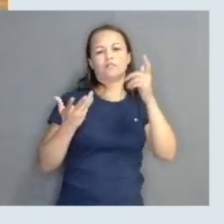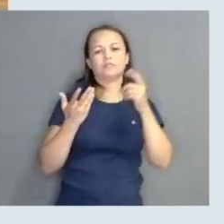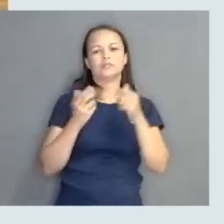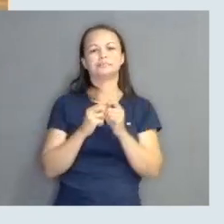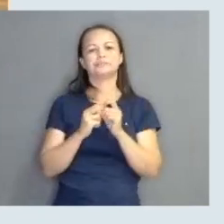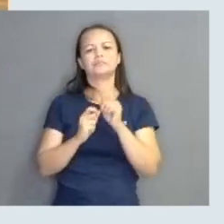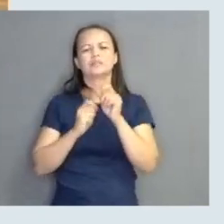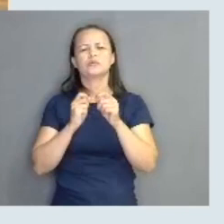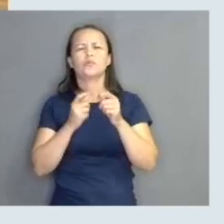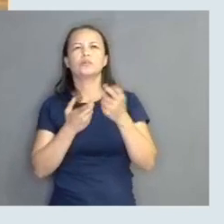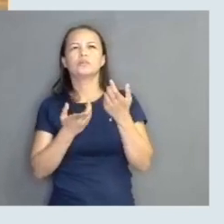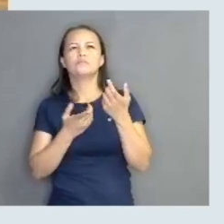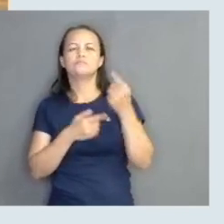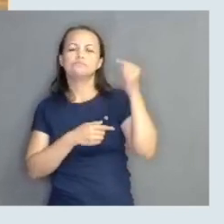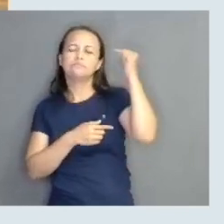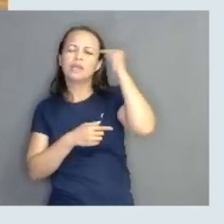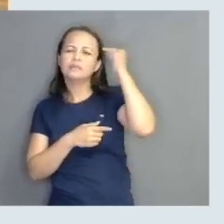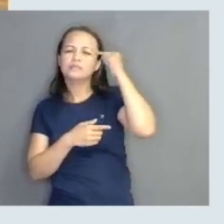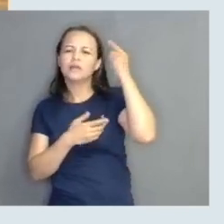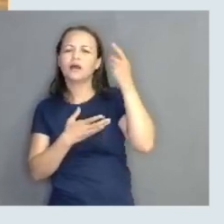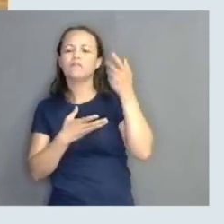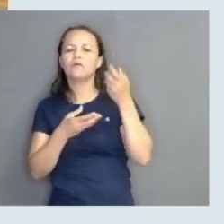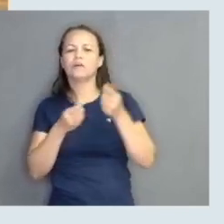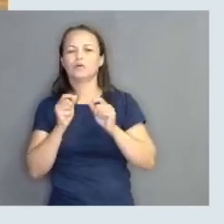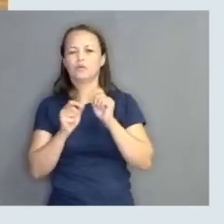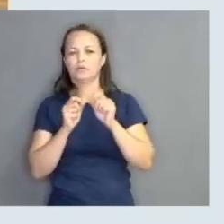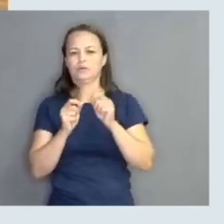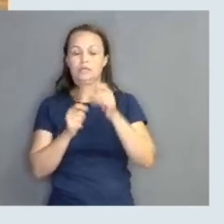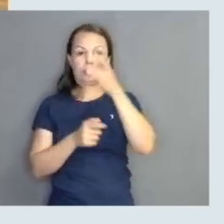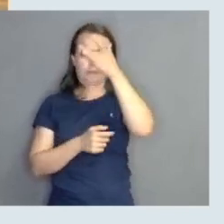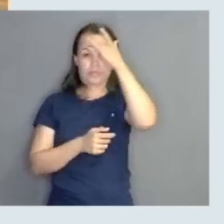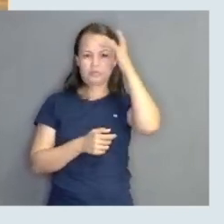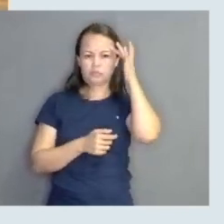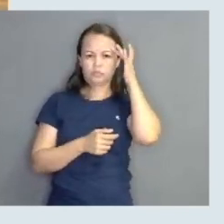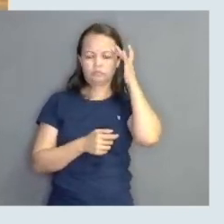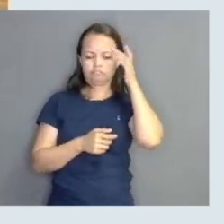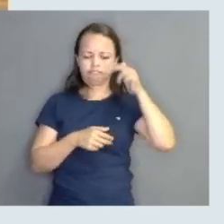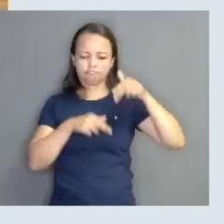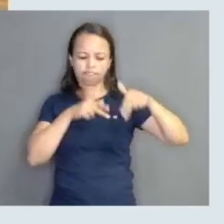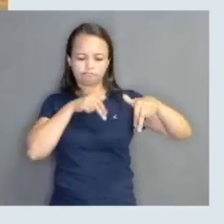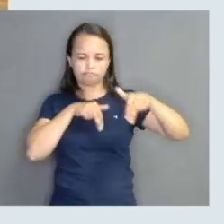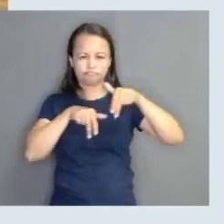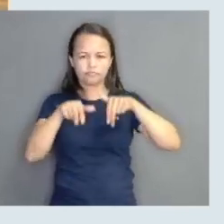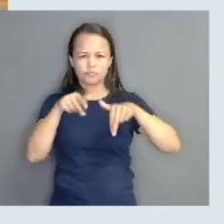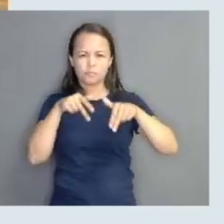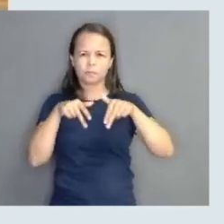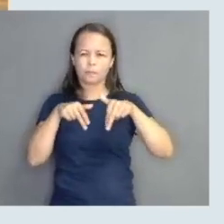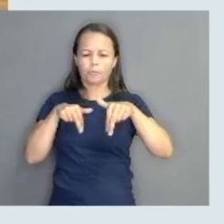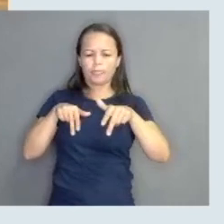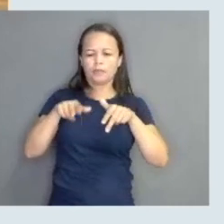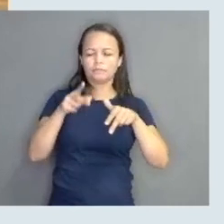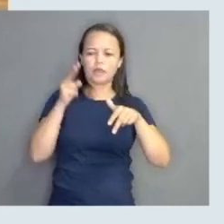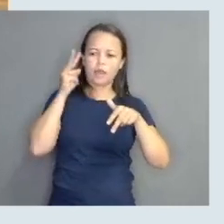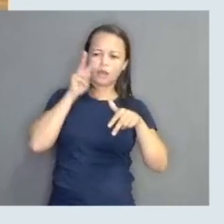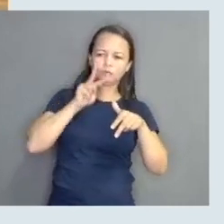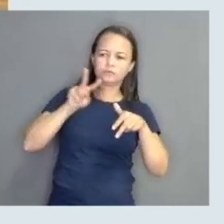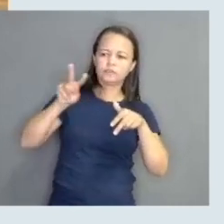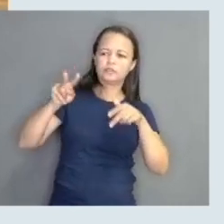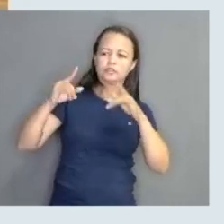que passava na cabeça de uma pessoa que estivesse andando nesse momento, naquela época?